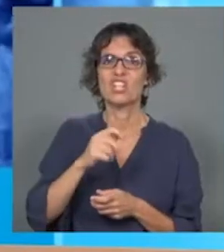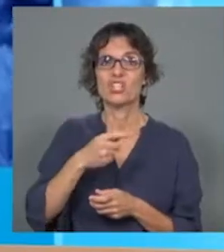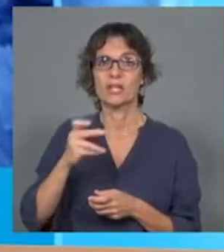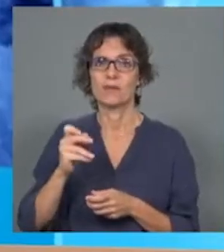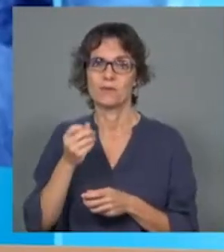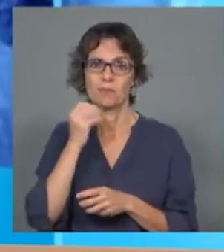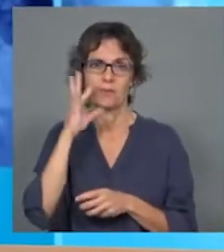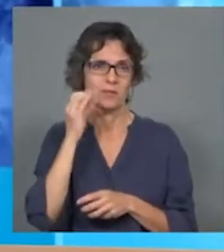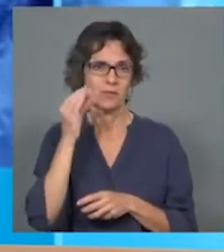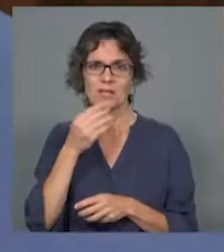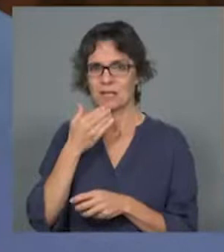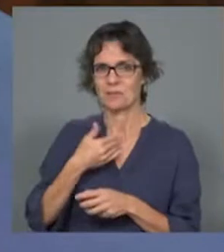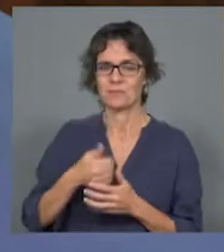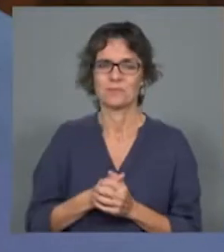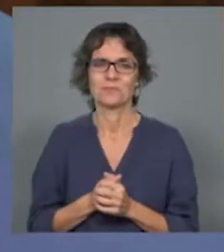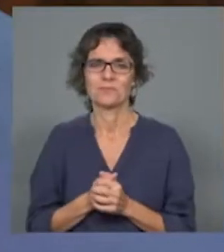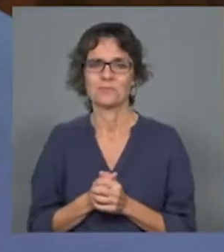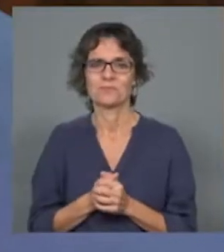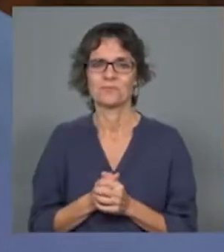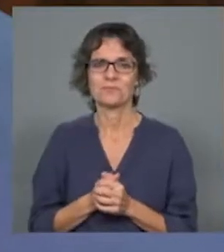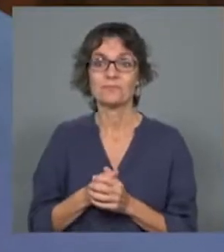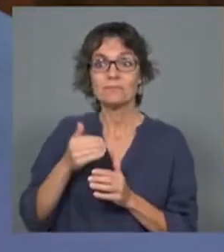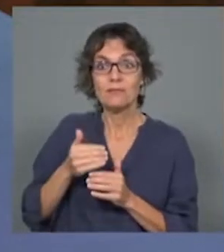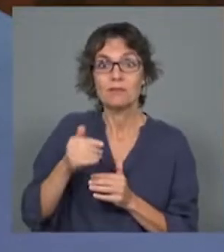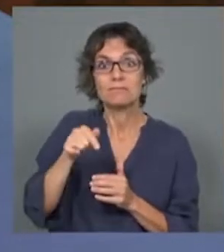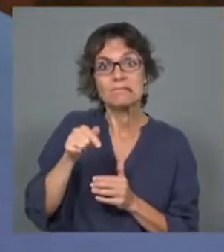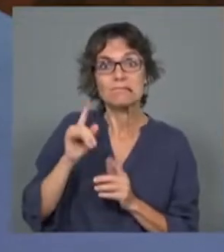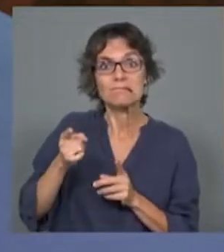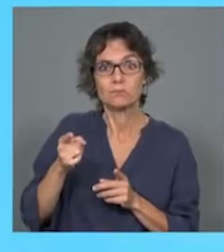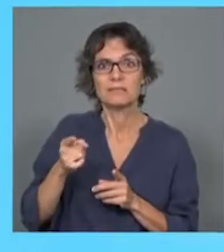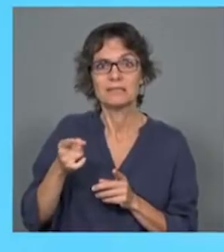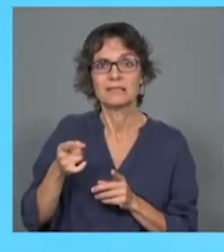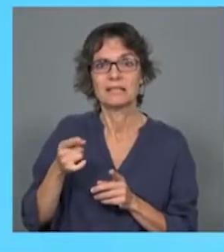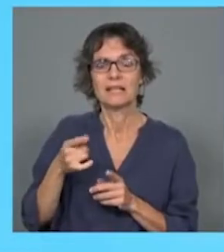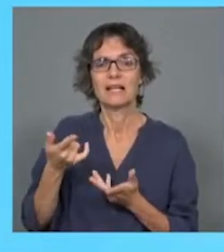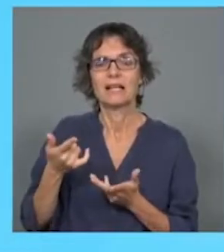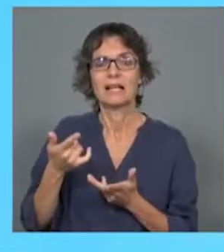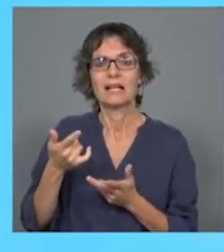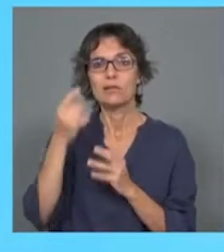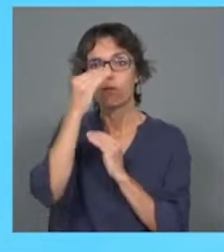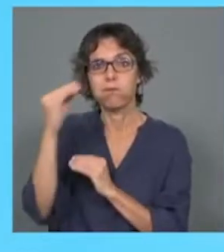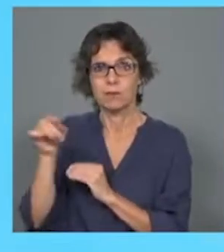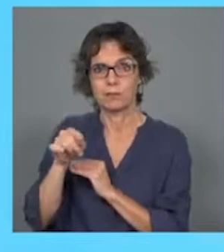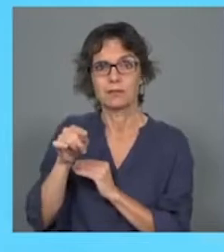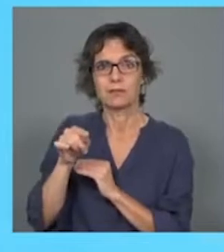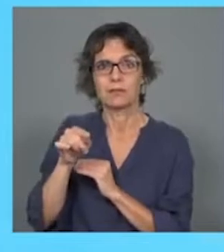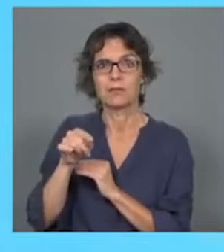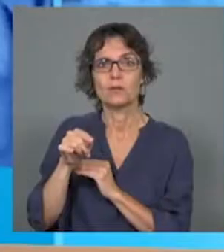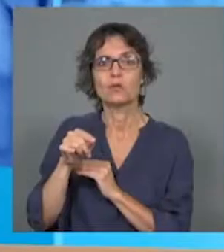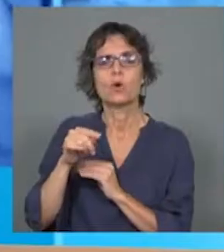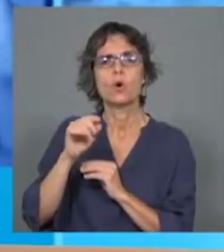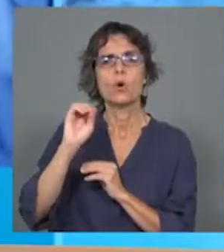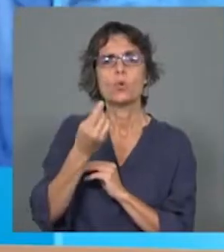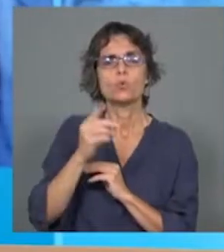programa Eclésia. Estamos a poucos dias, podemos dizê-lo, do início desta formação. Começa já a 14